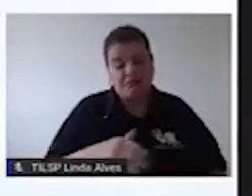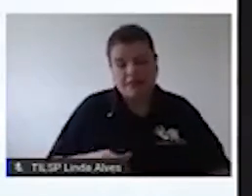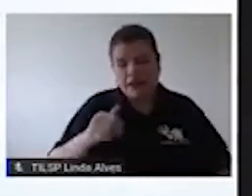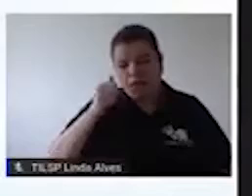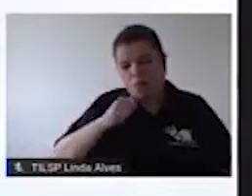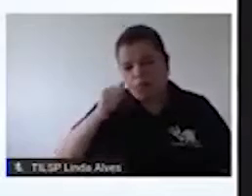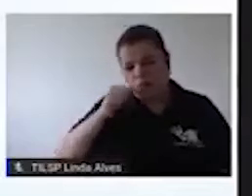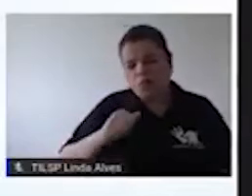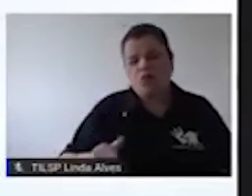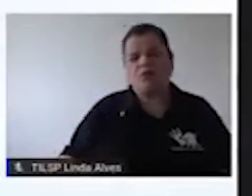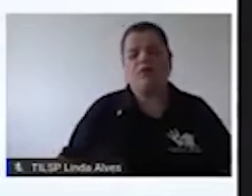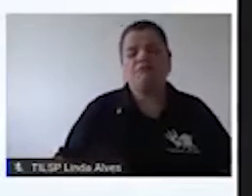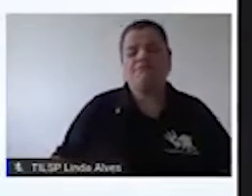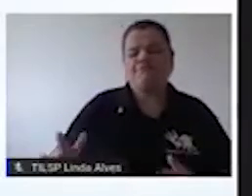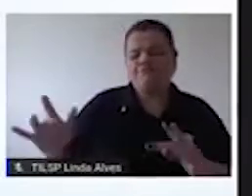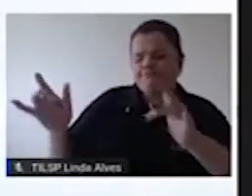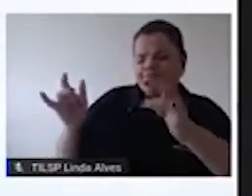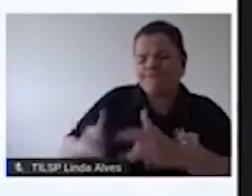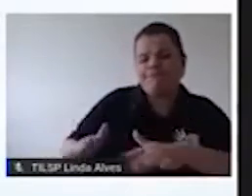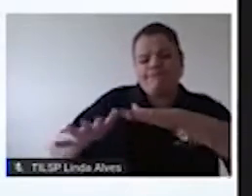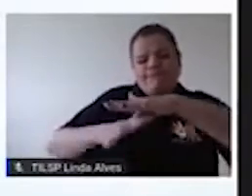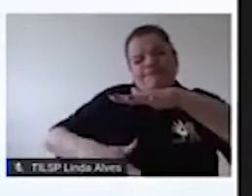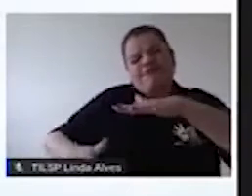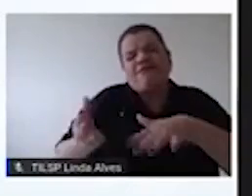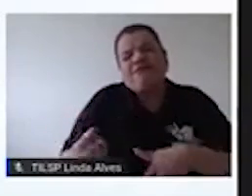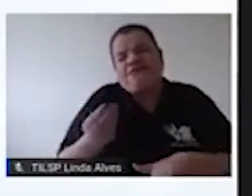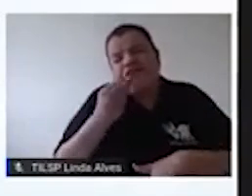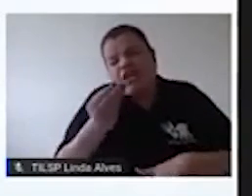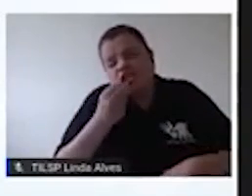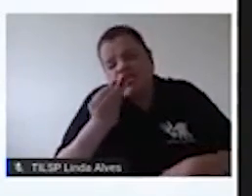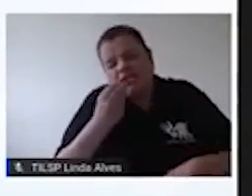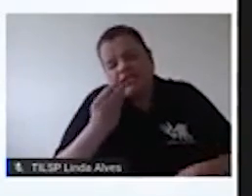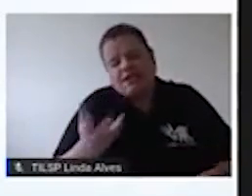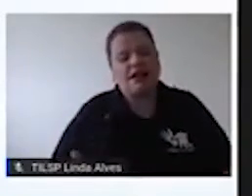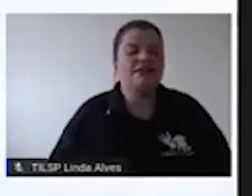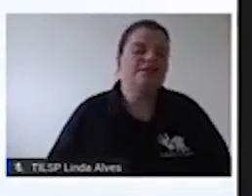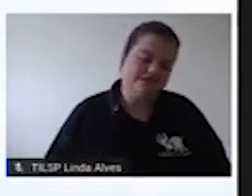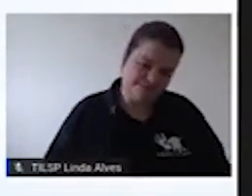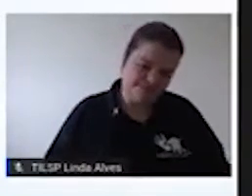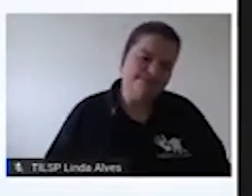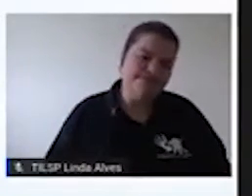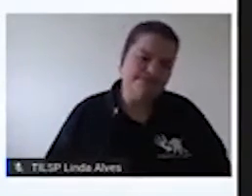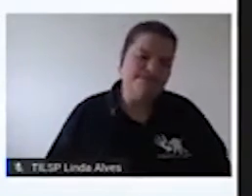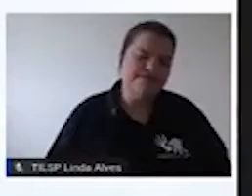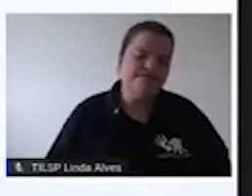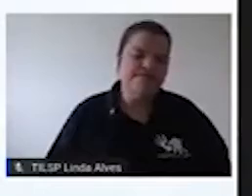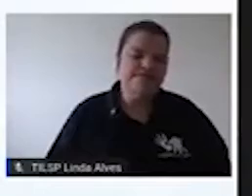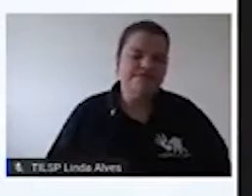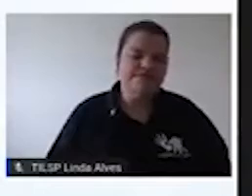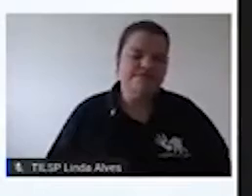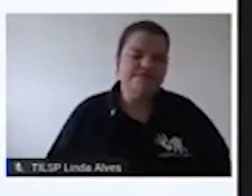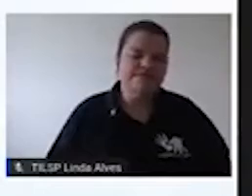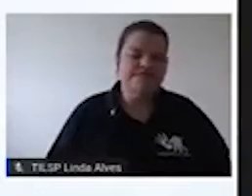está nessa condição, ela não está nas condições